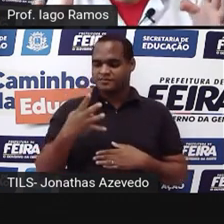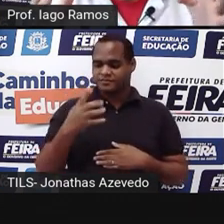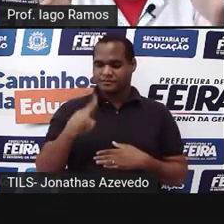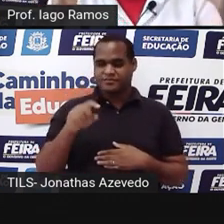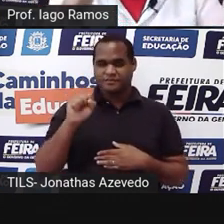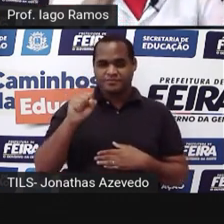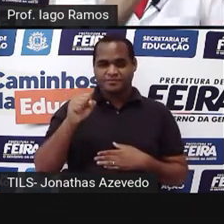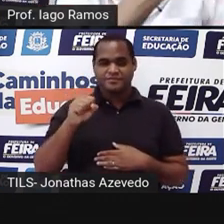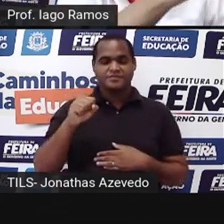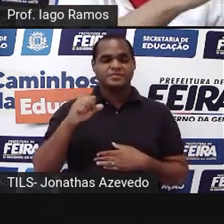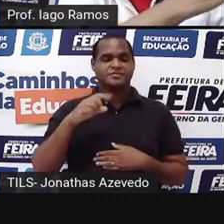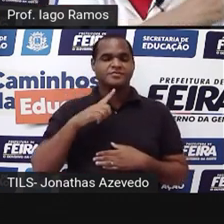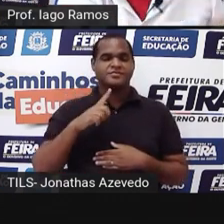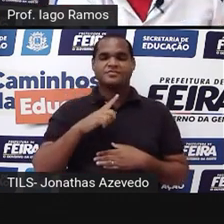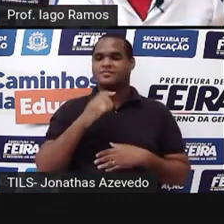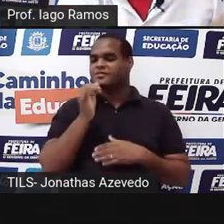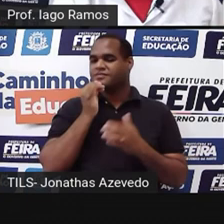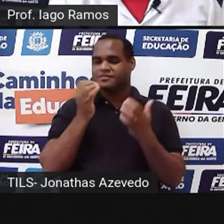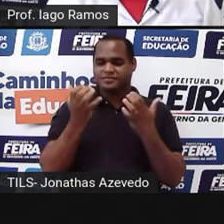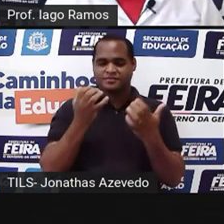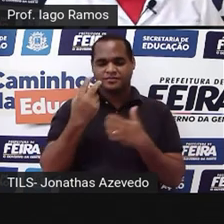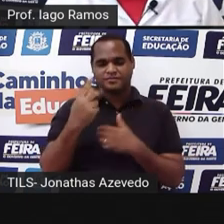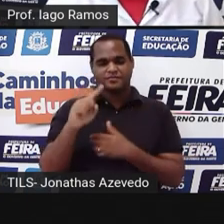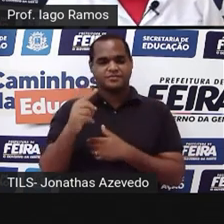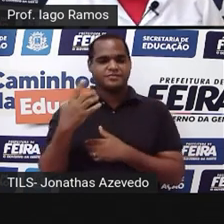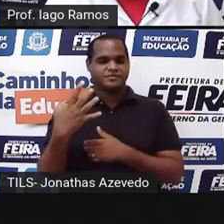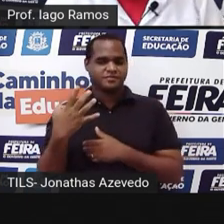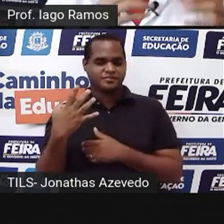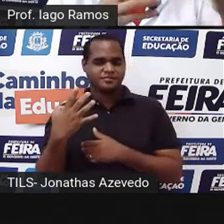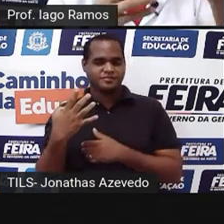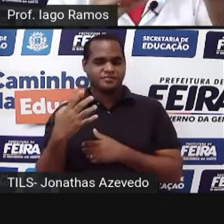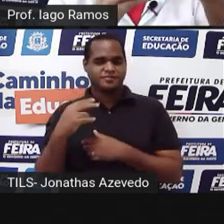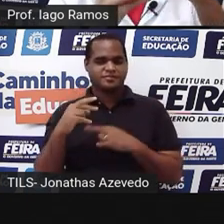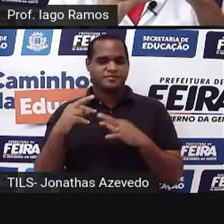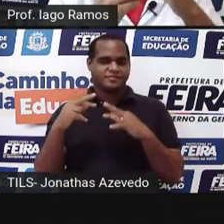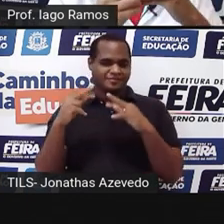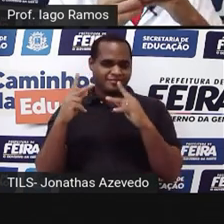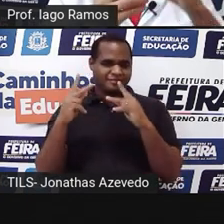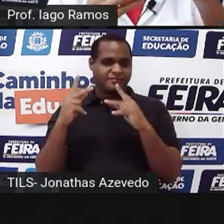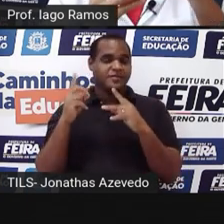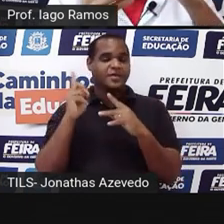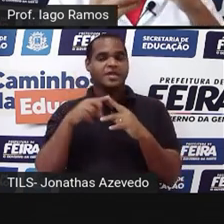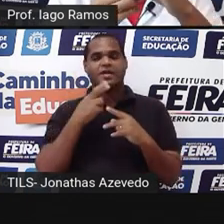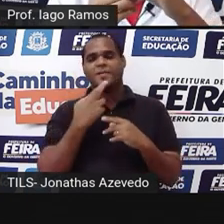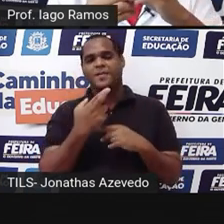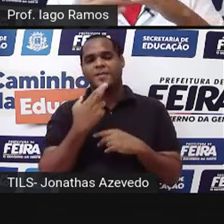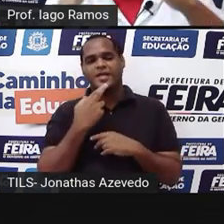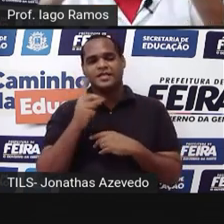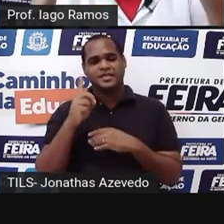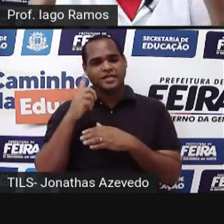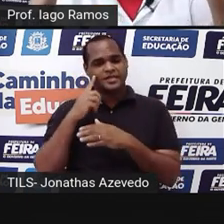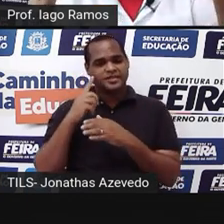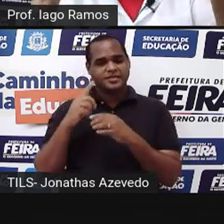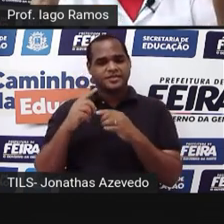4,8 e comparar com 2,4 na outra, formando aquelas razões, aquelas